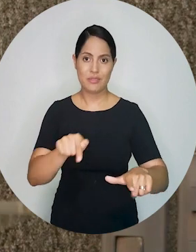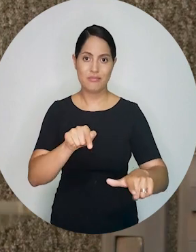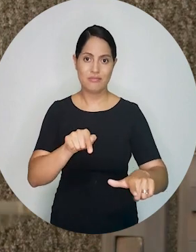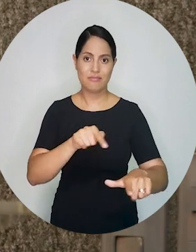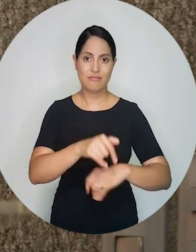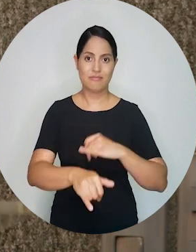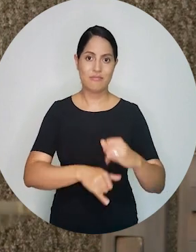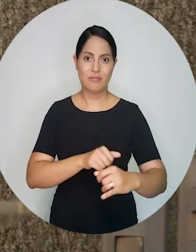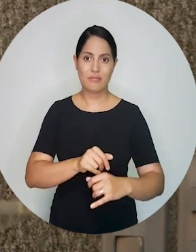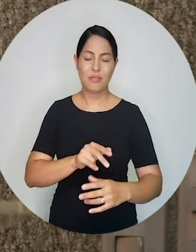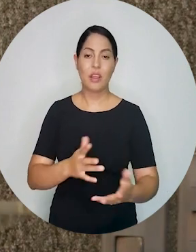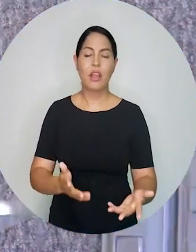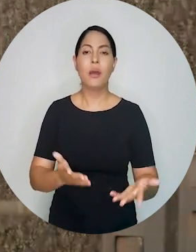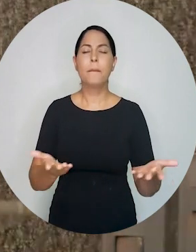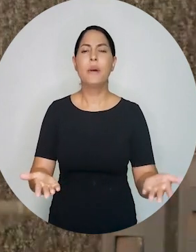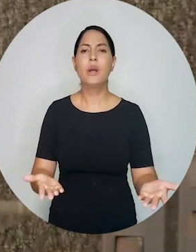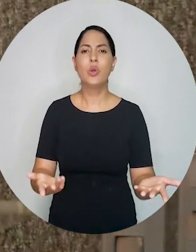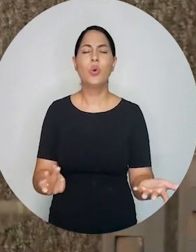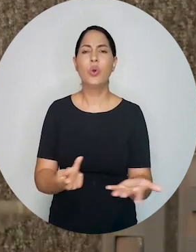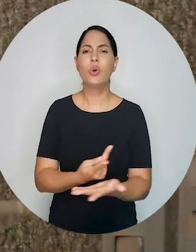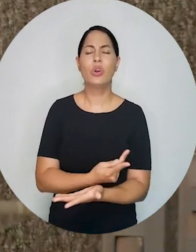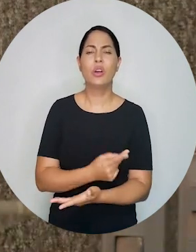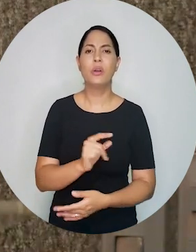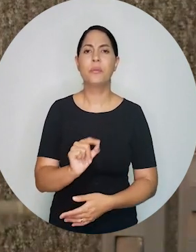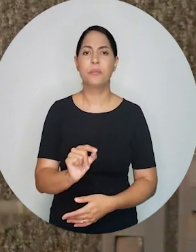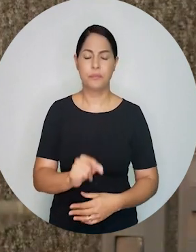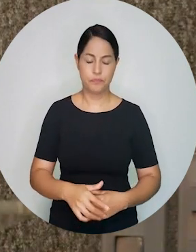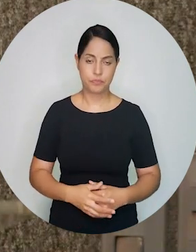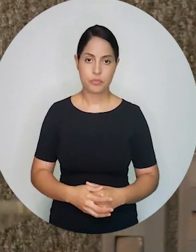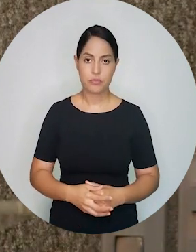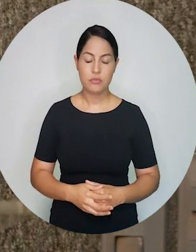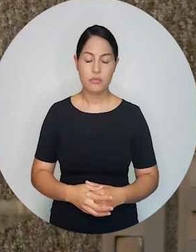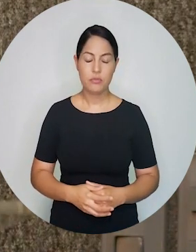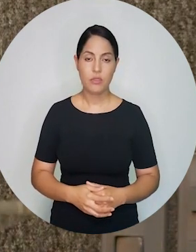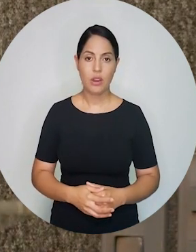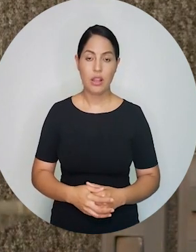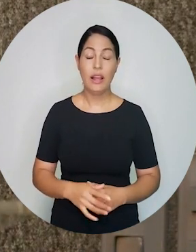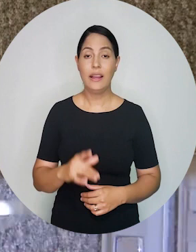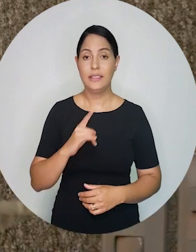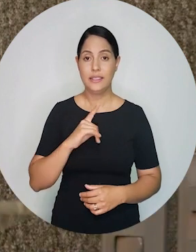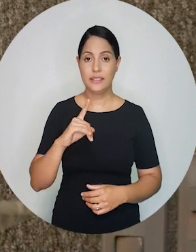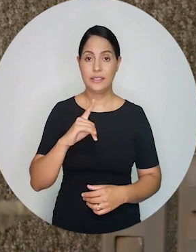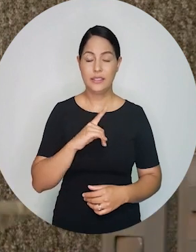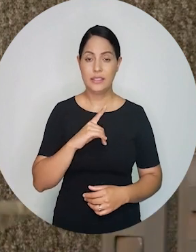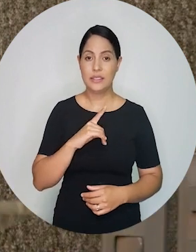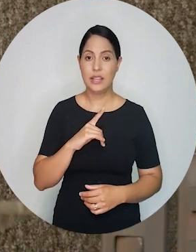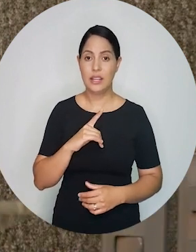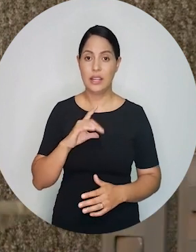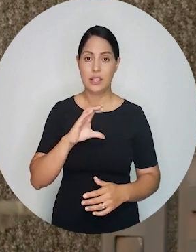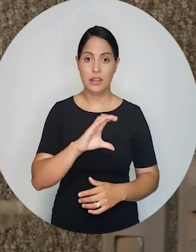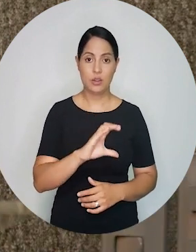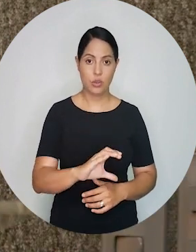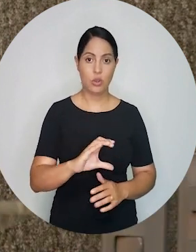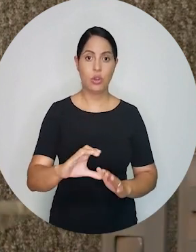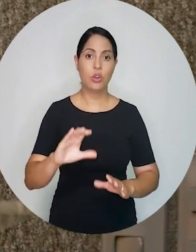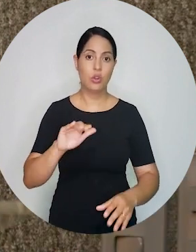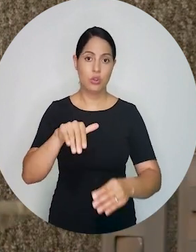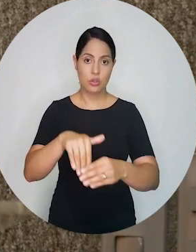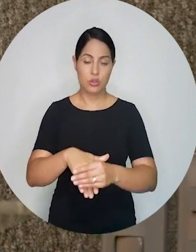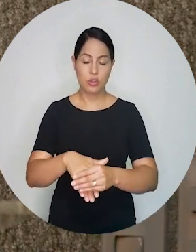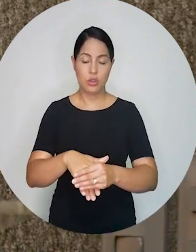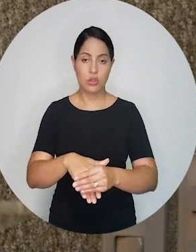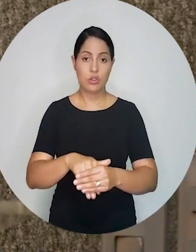grande novidade do processo eleitoral brasileiro, que é a urna eletrônica. Esse código, que na verdade nunca